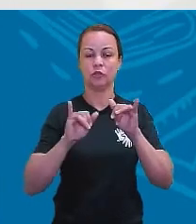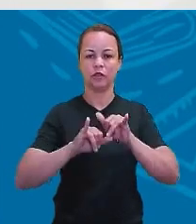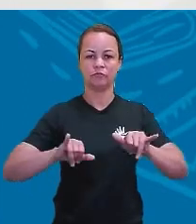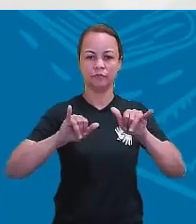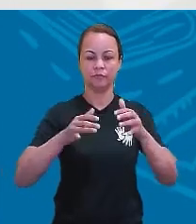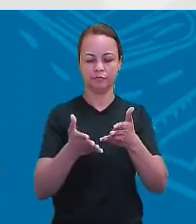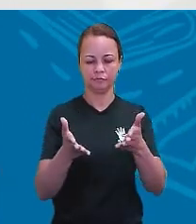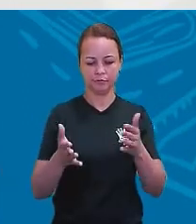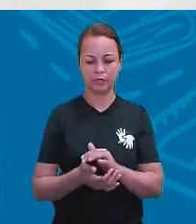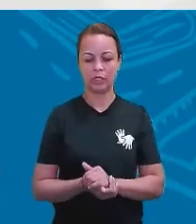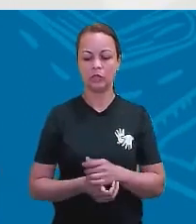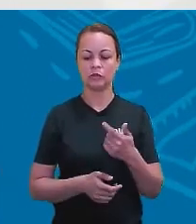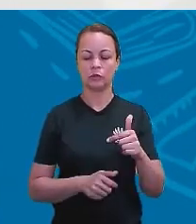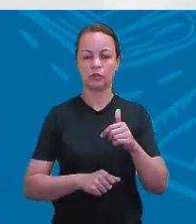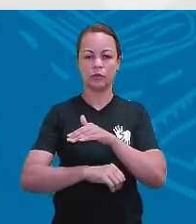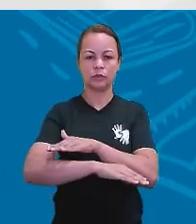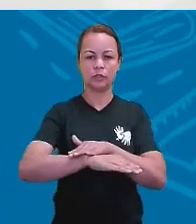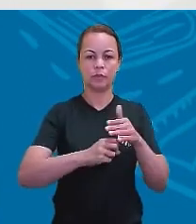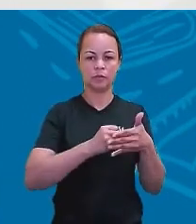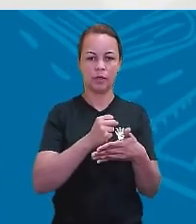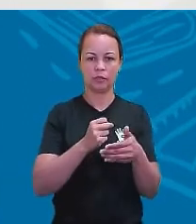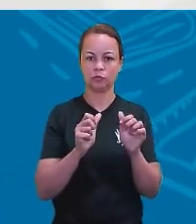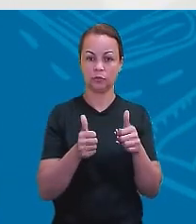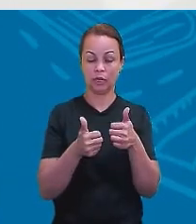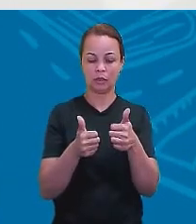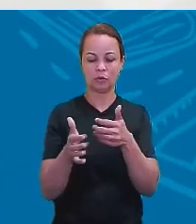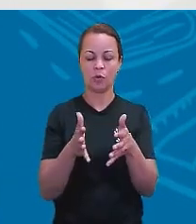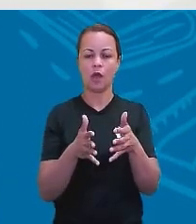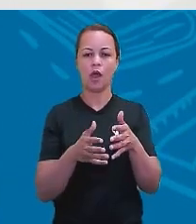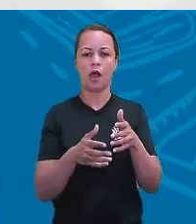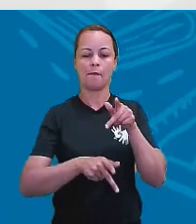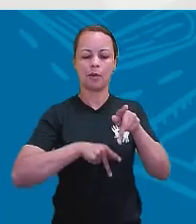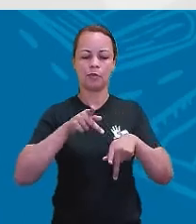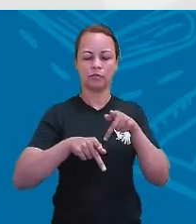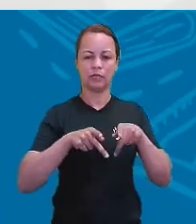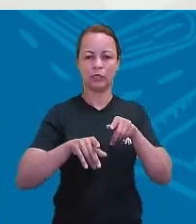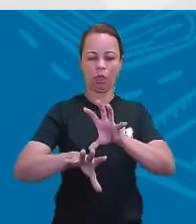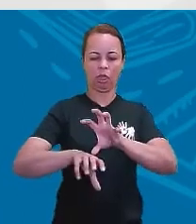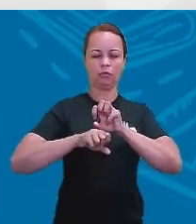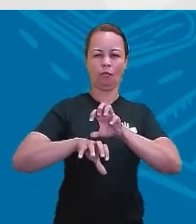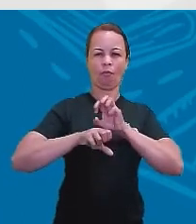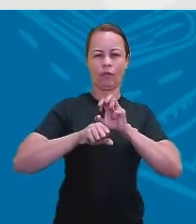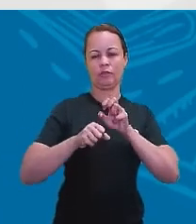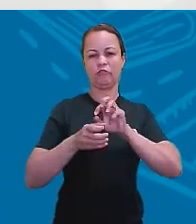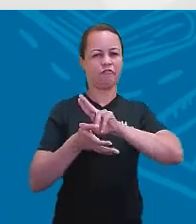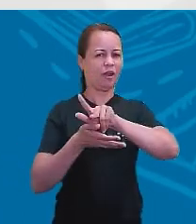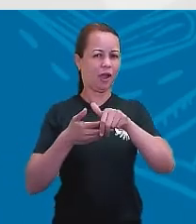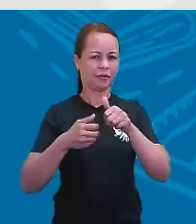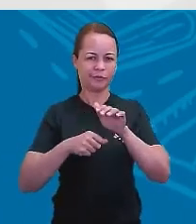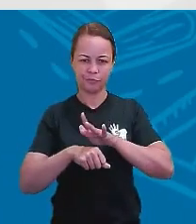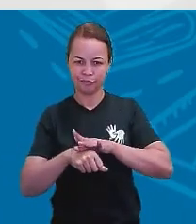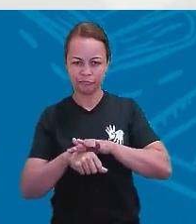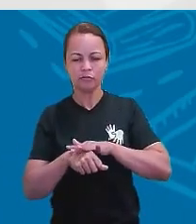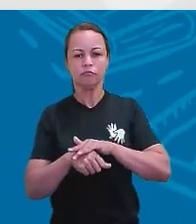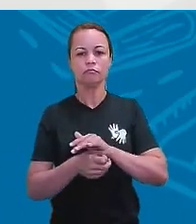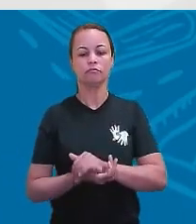um saneamento básico adequado, a nossa população ela vai estar mais sujeita a contrair inúmeros tipos de doenças,